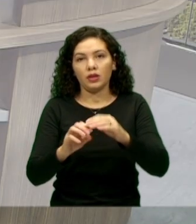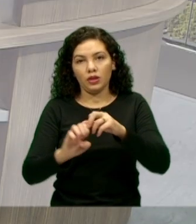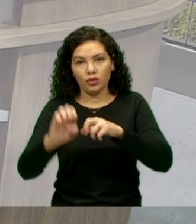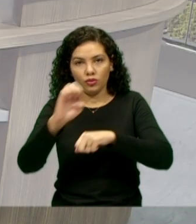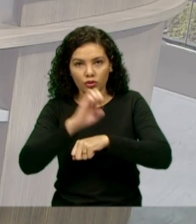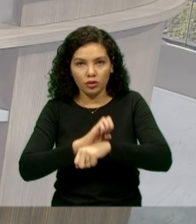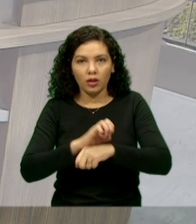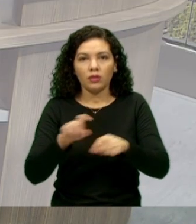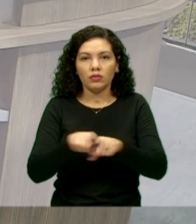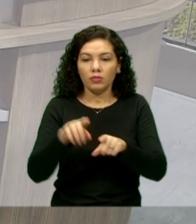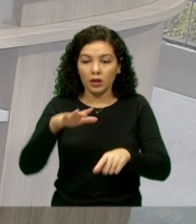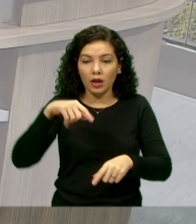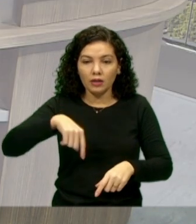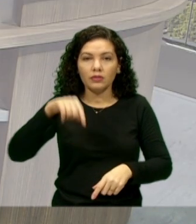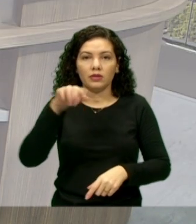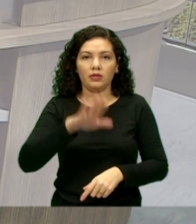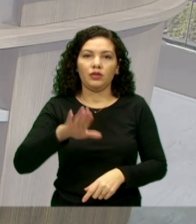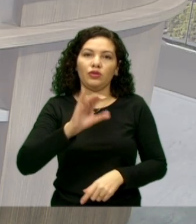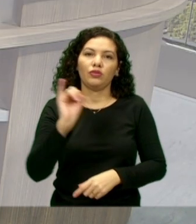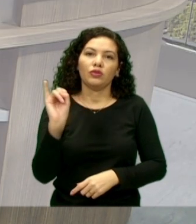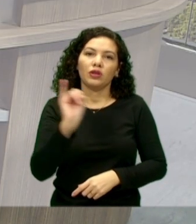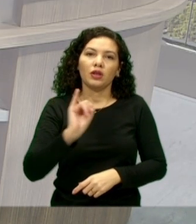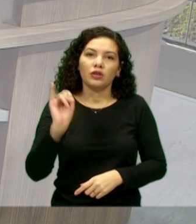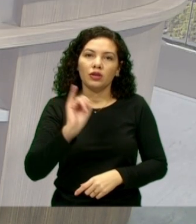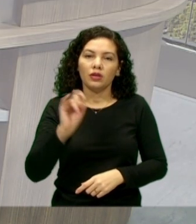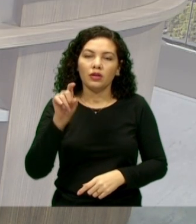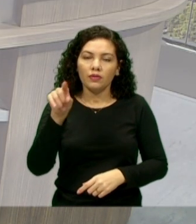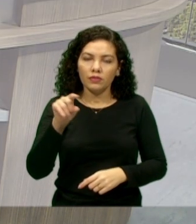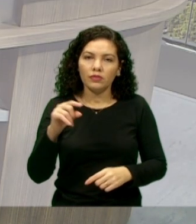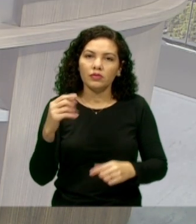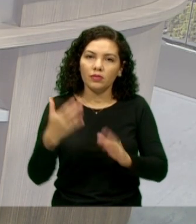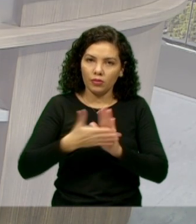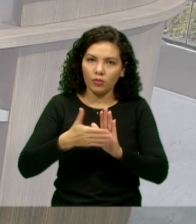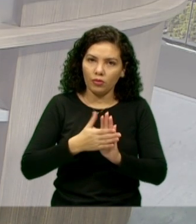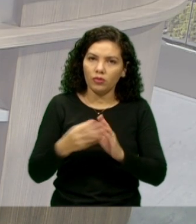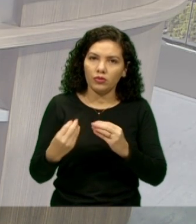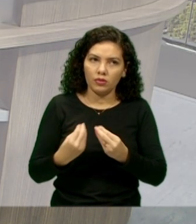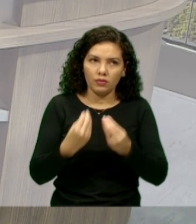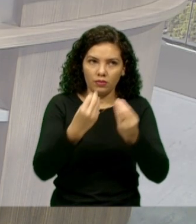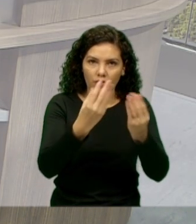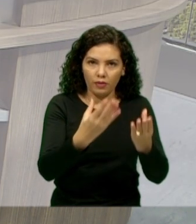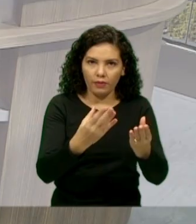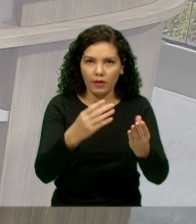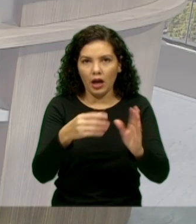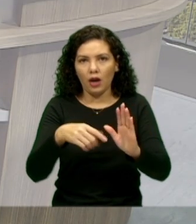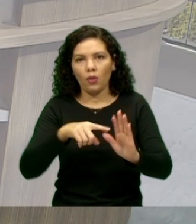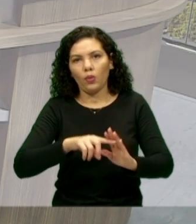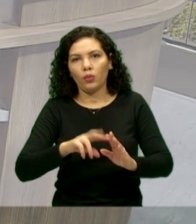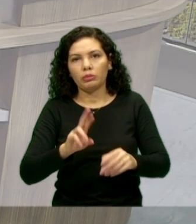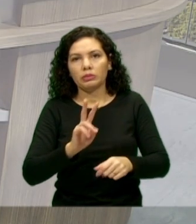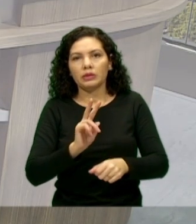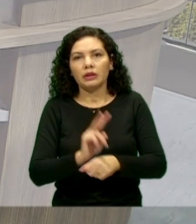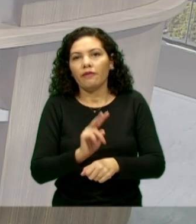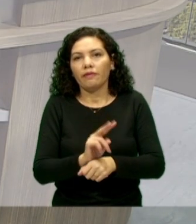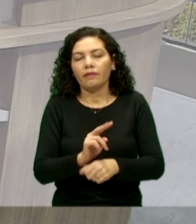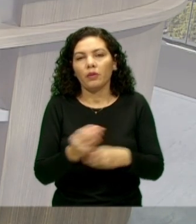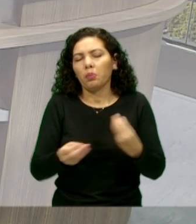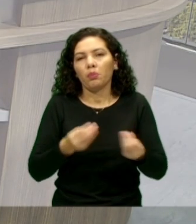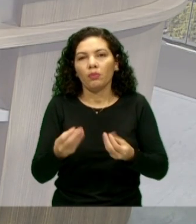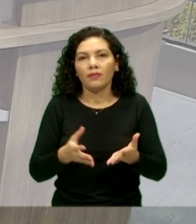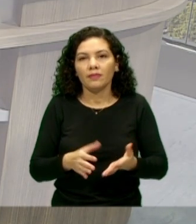represente aqui a nossa região. Seria essa uma das propostas que você vai estar levando para lá, vai estar defendendo? Então,